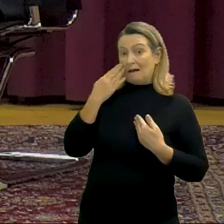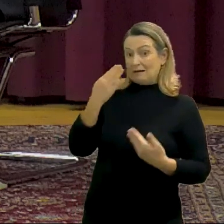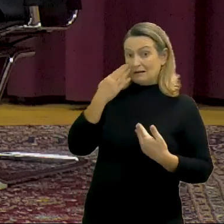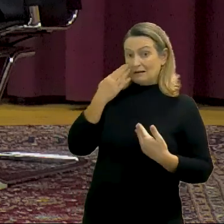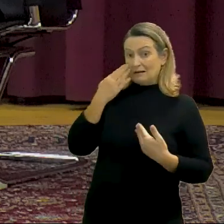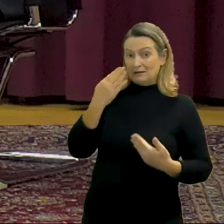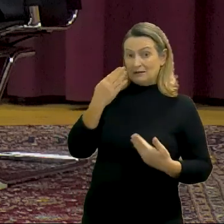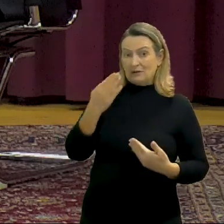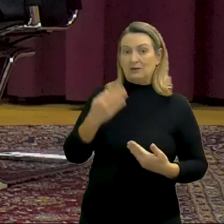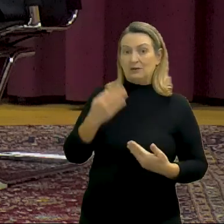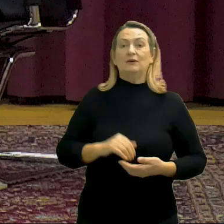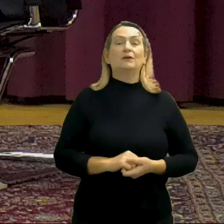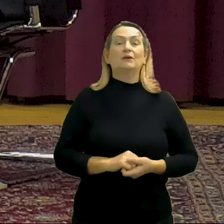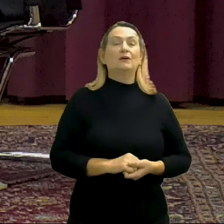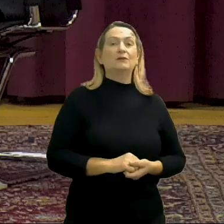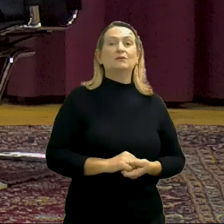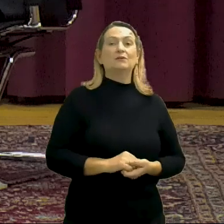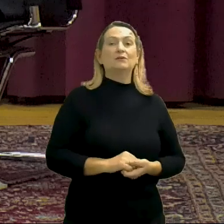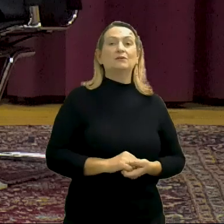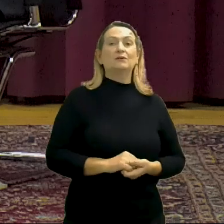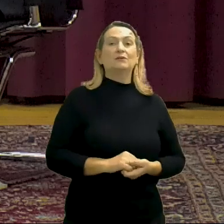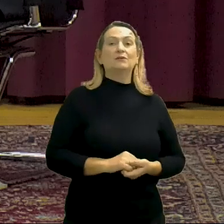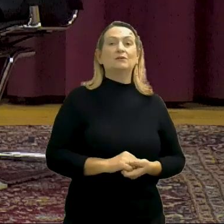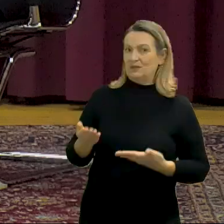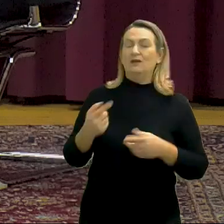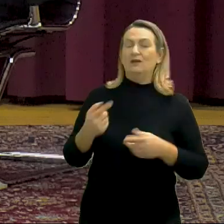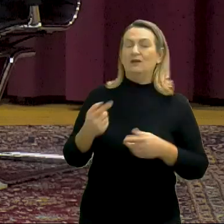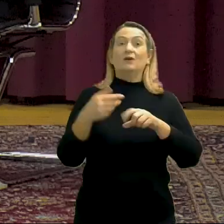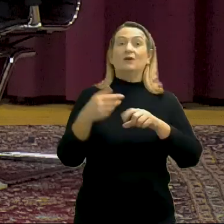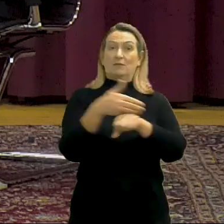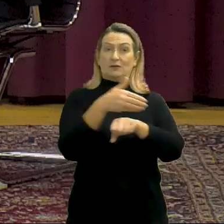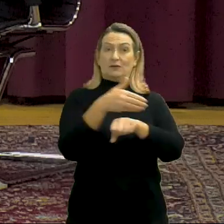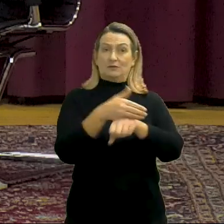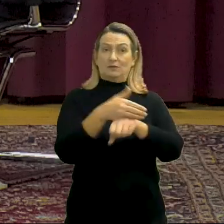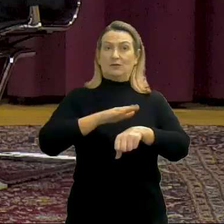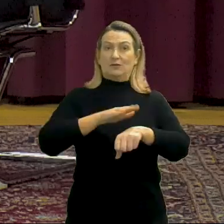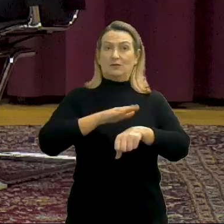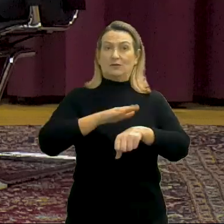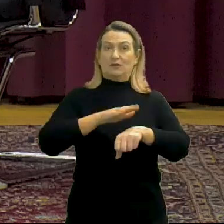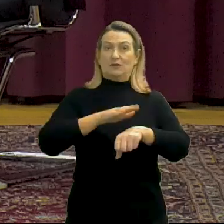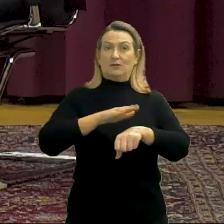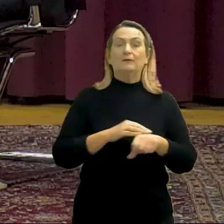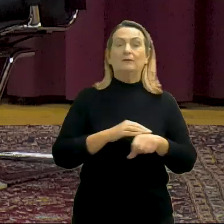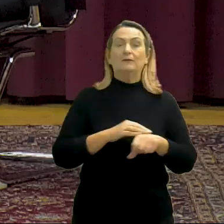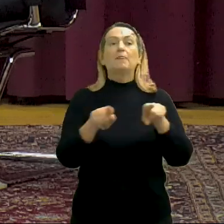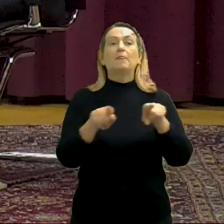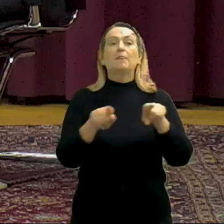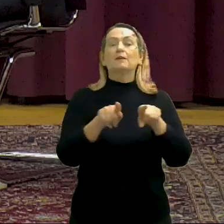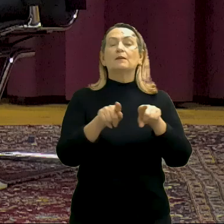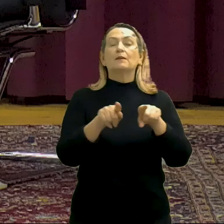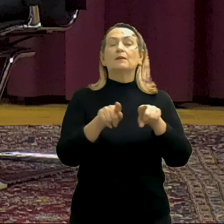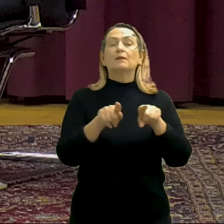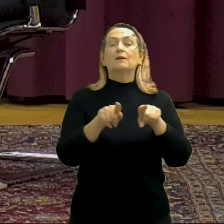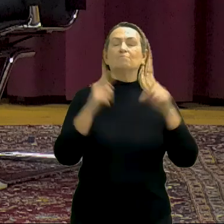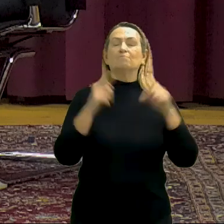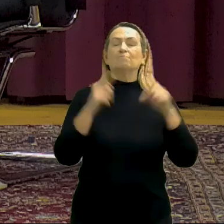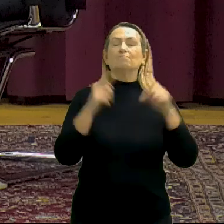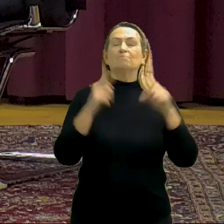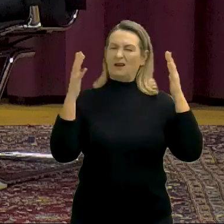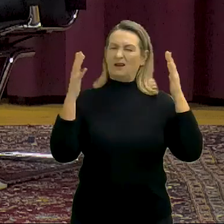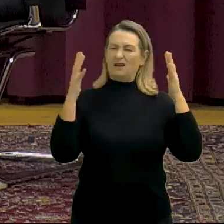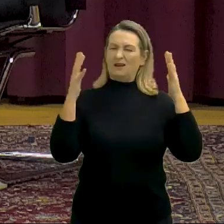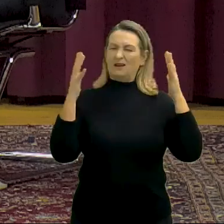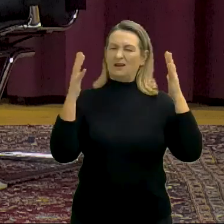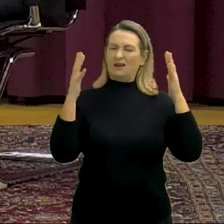a a você por participar conosco um e e uma e um parabéns pelo trabalho que tem